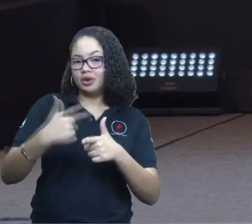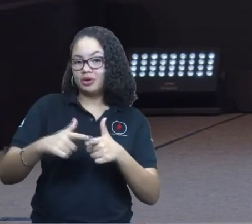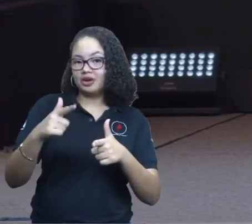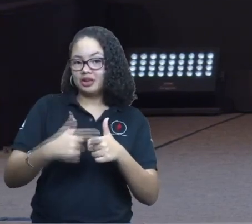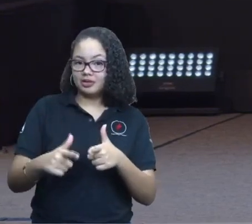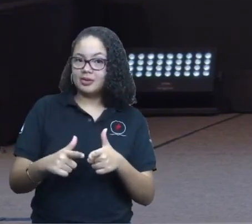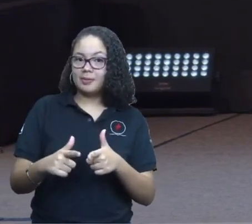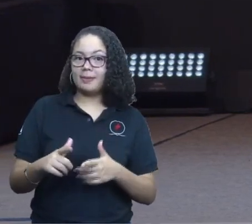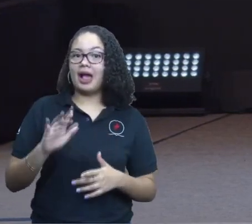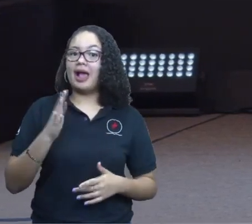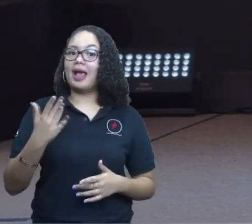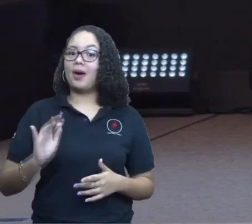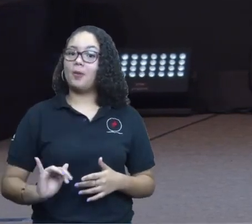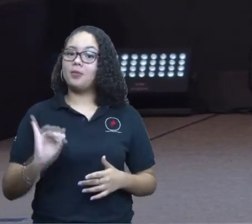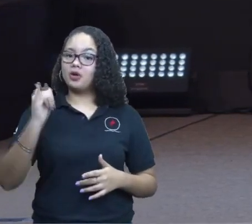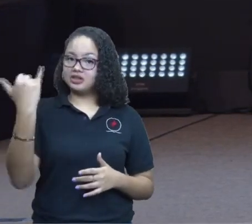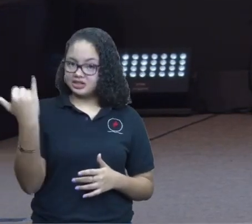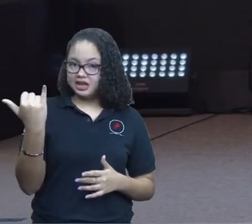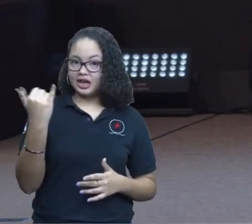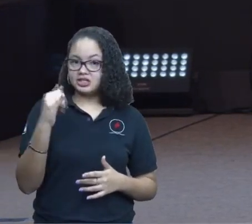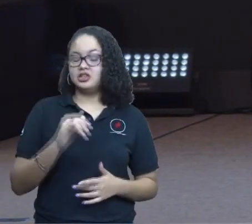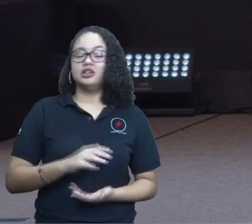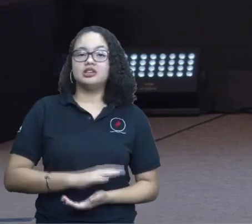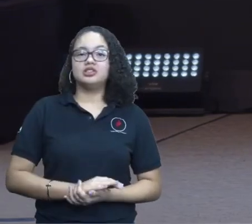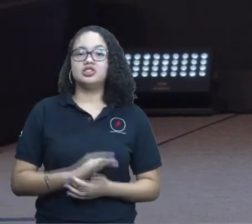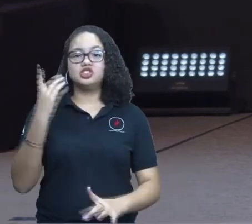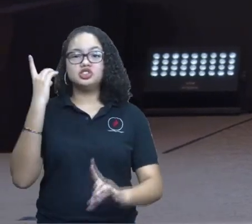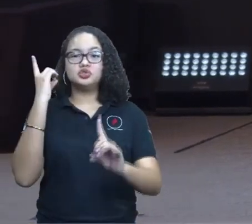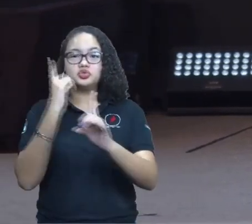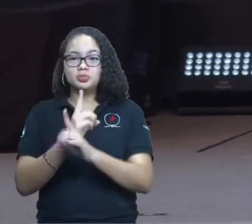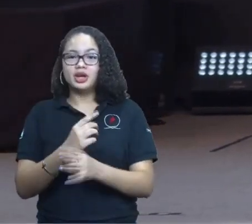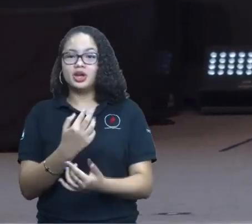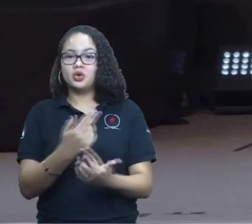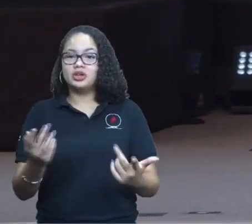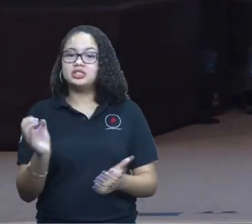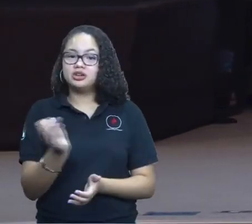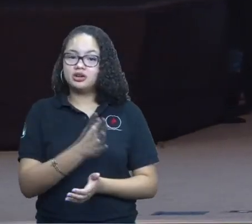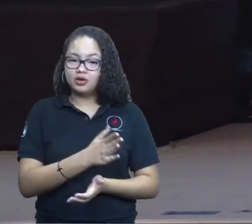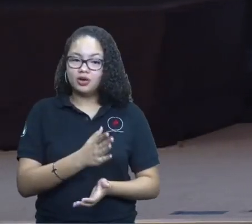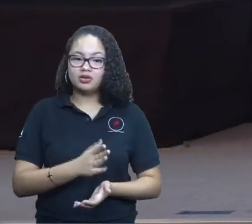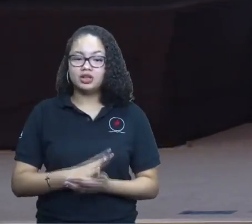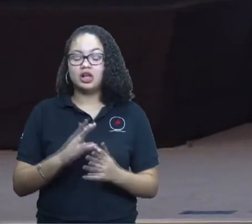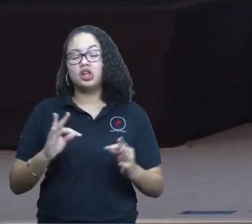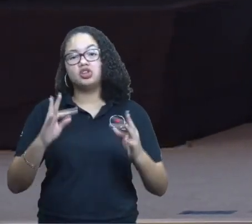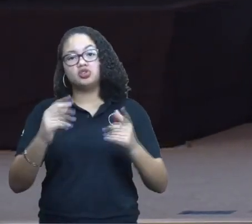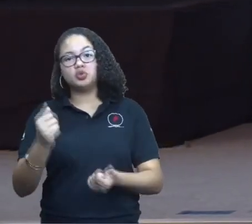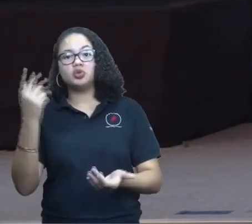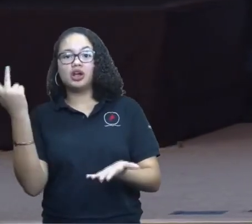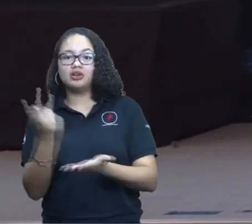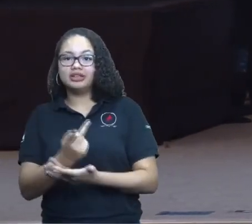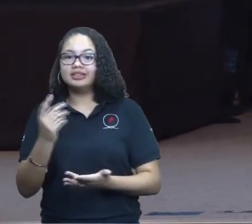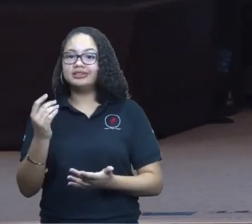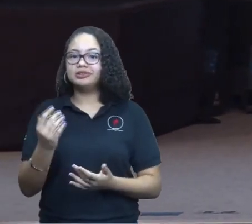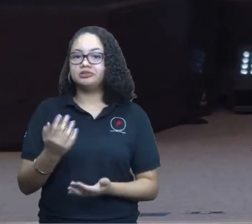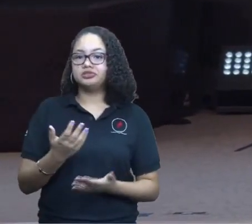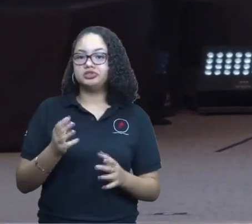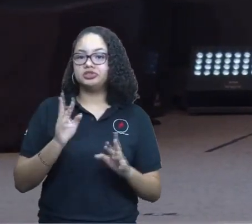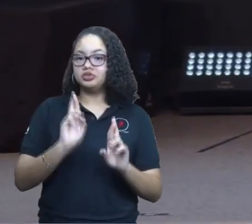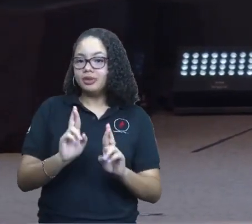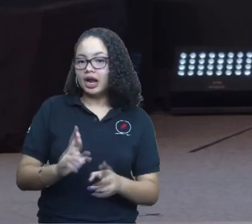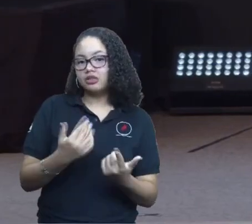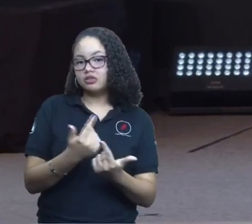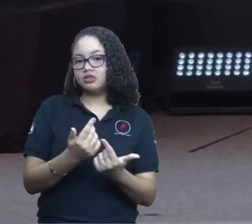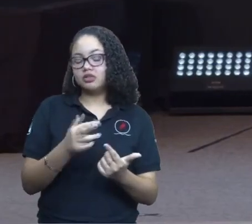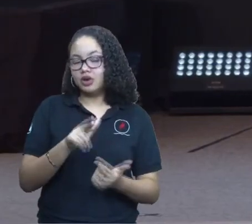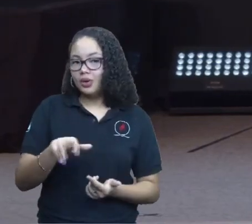a abertura de uma caixa de ferramentas tudo que acontece não era esperado Deus pode levantar alguém que também não se